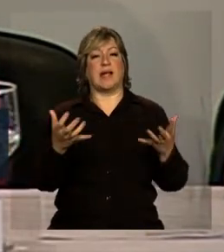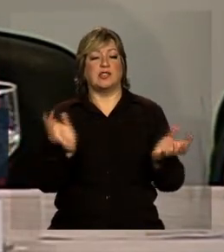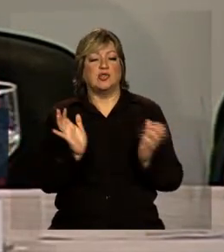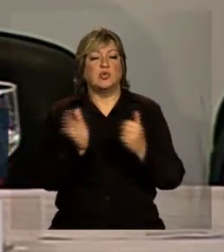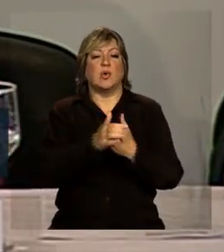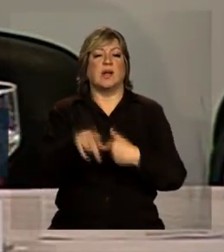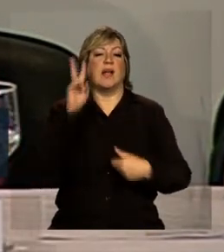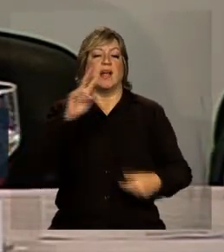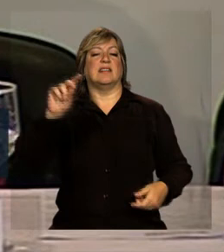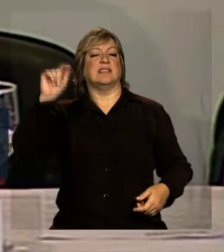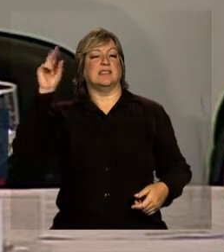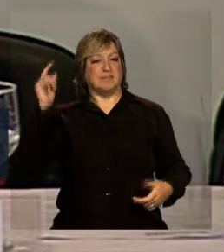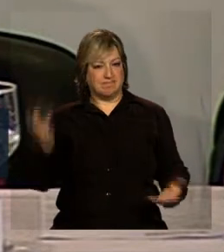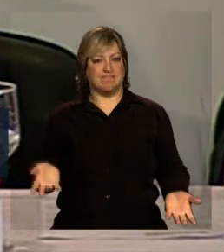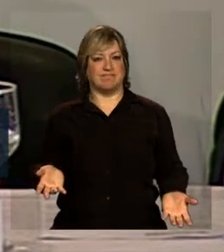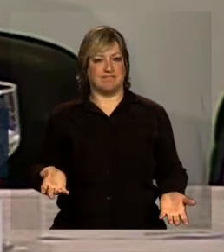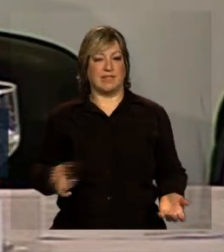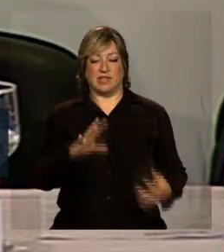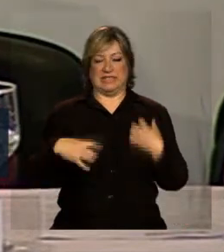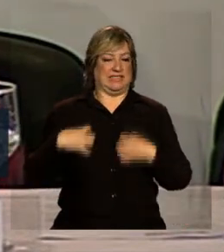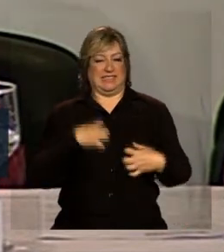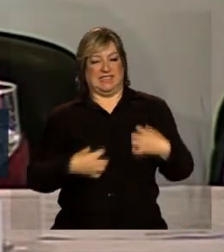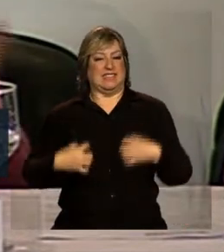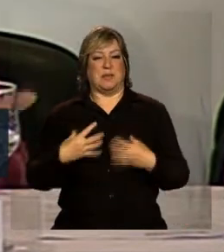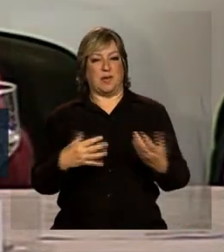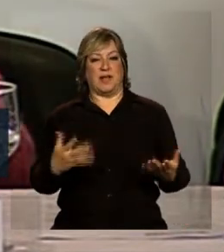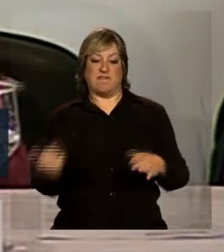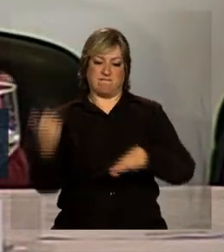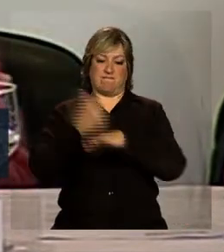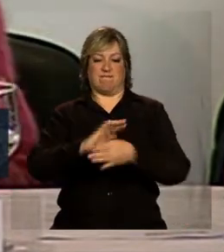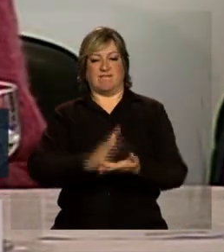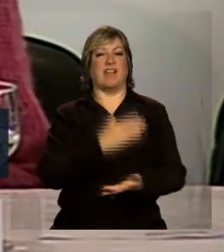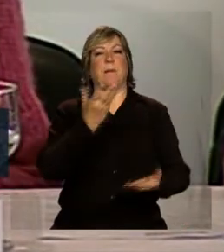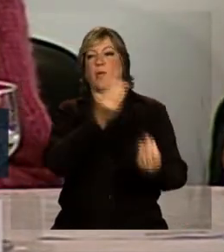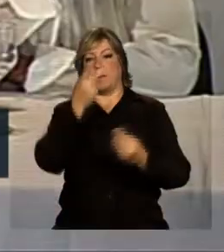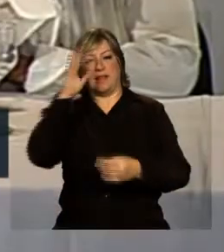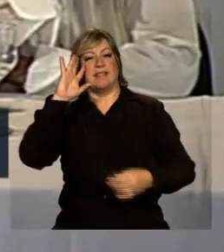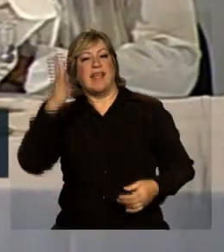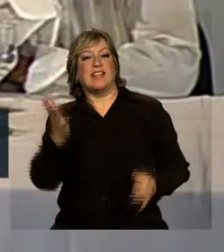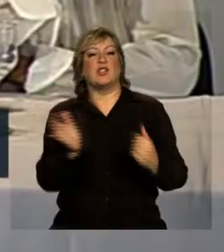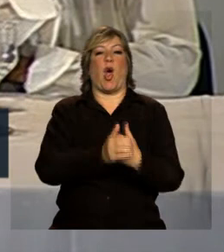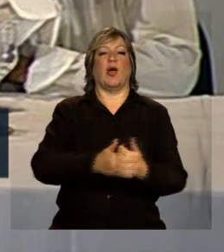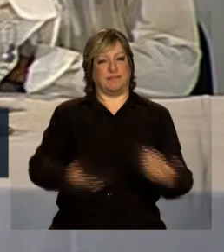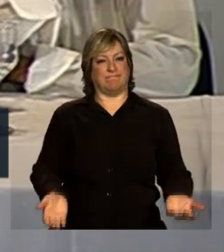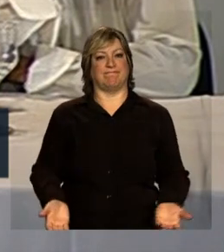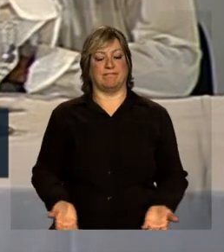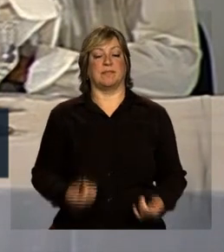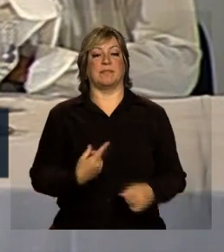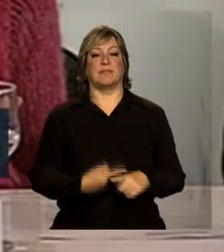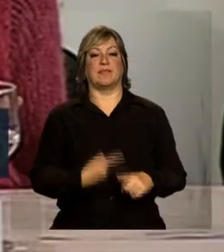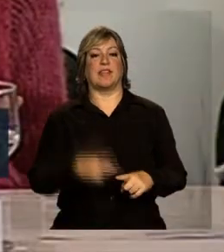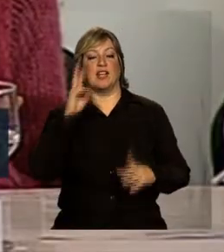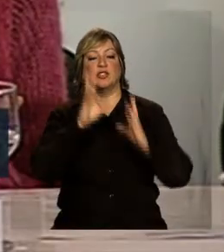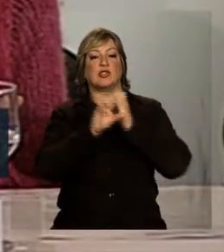esse passado que incomodava tanto, né? É mais um modelo de como se tentou apagar a